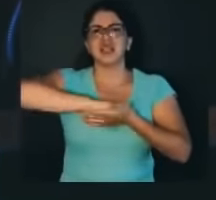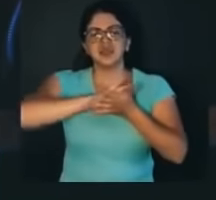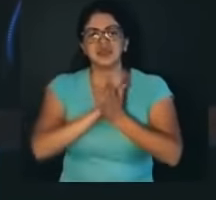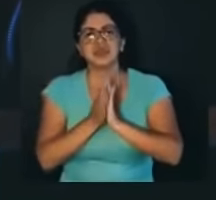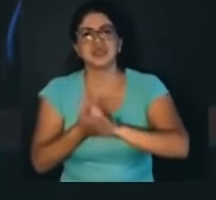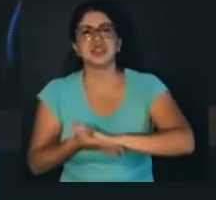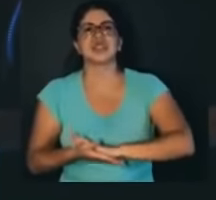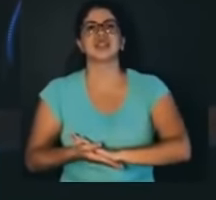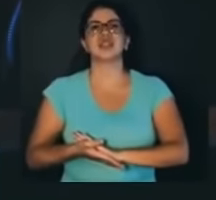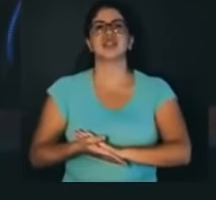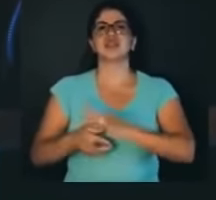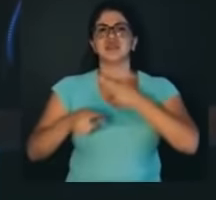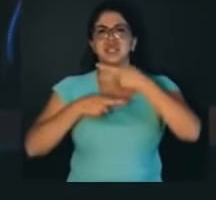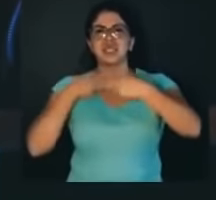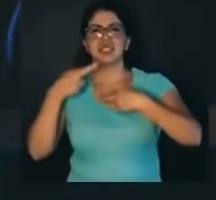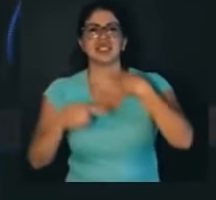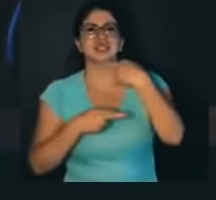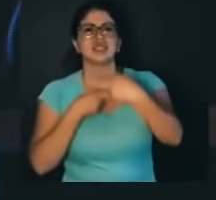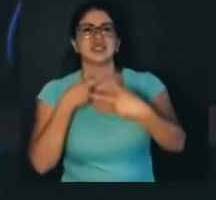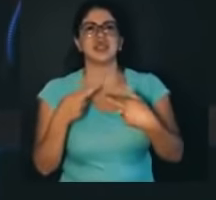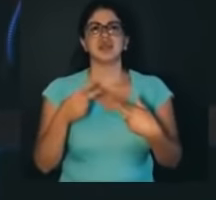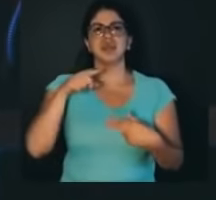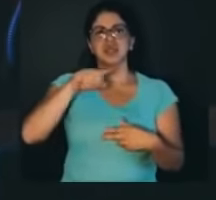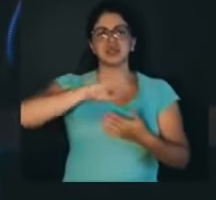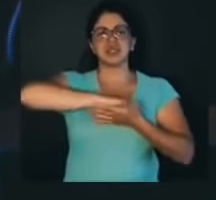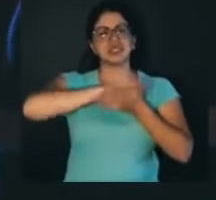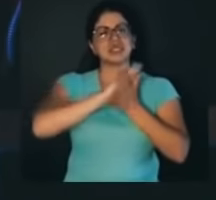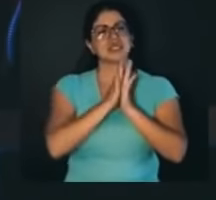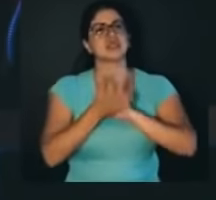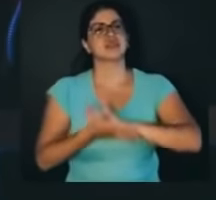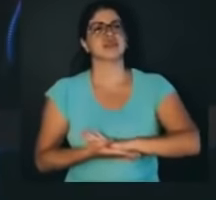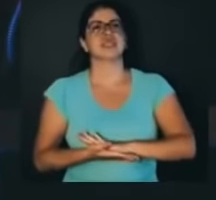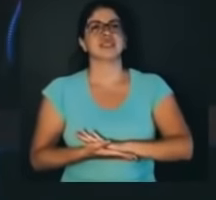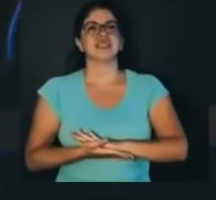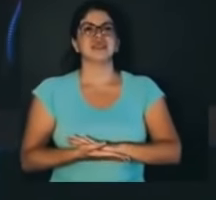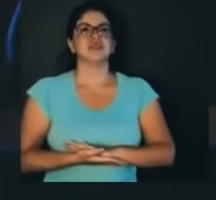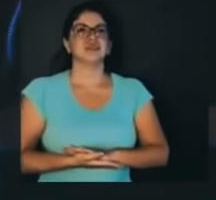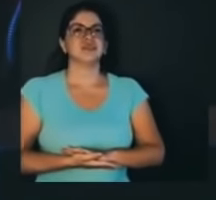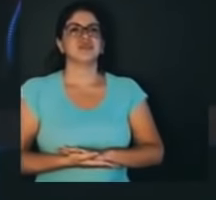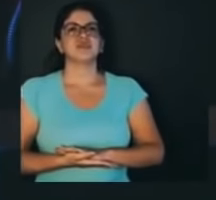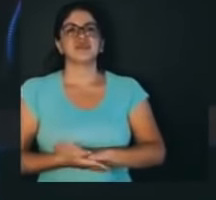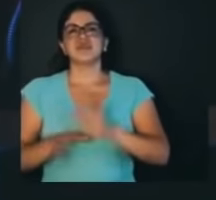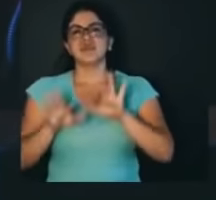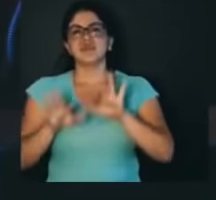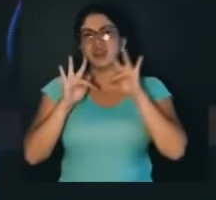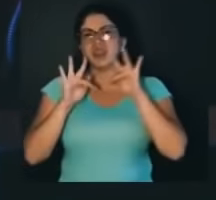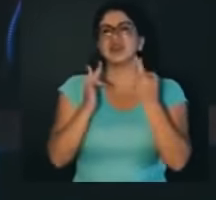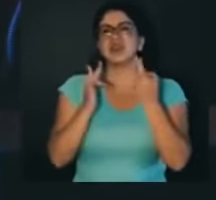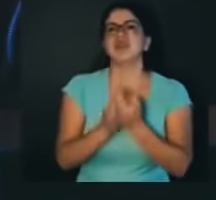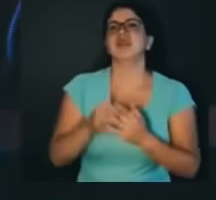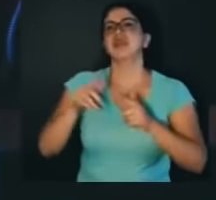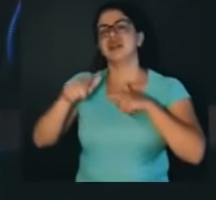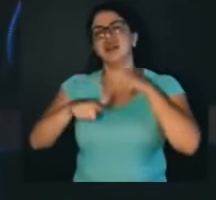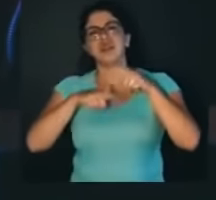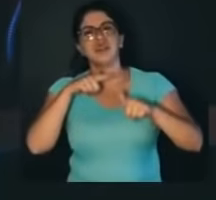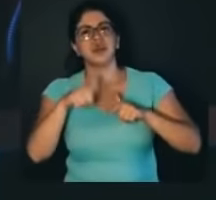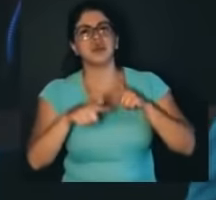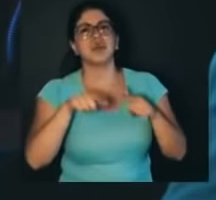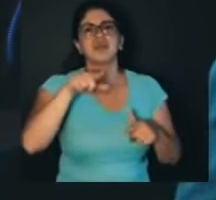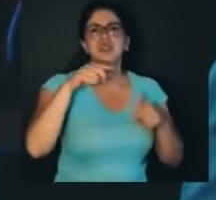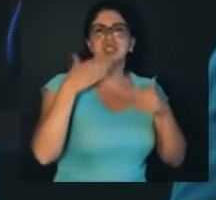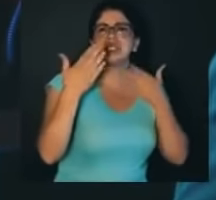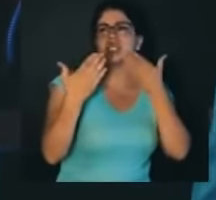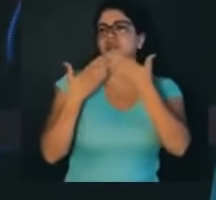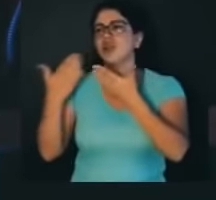comunicar com os teus familiares, com os teus parentes, com os teus funcionários, sim. Você pode se comunicar da melhor